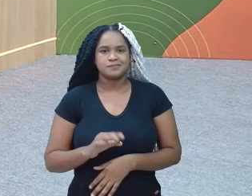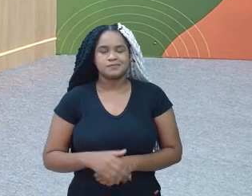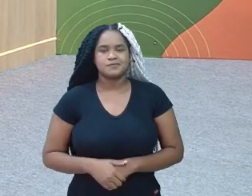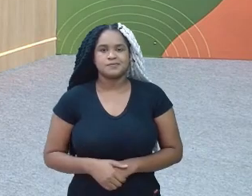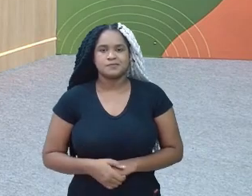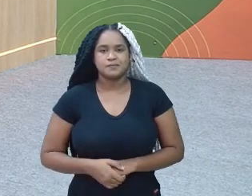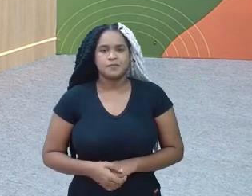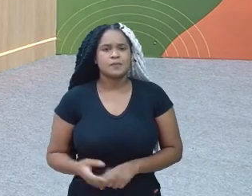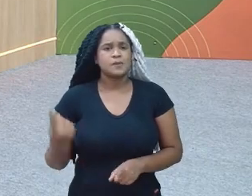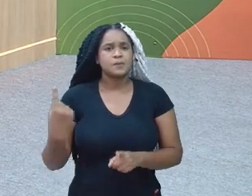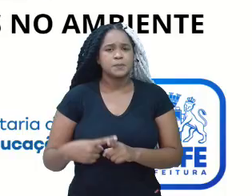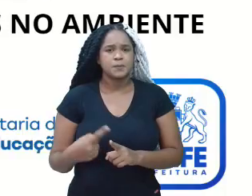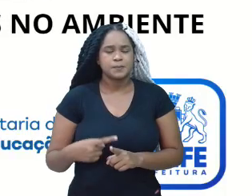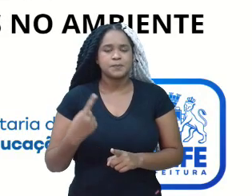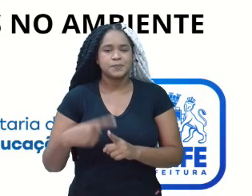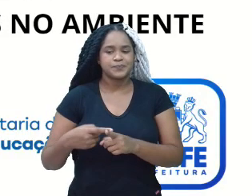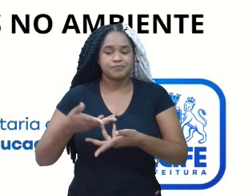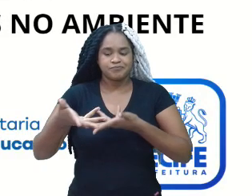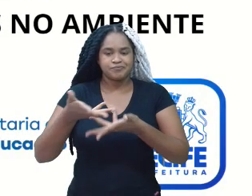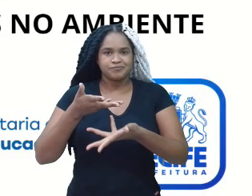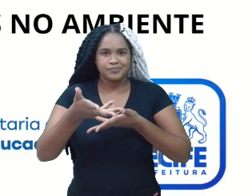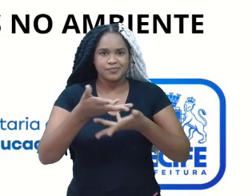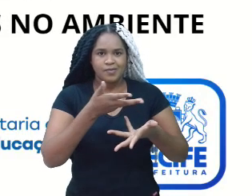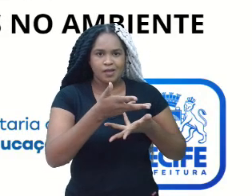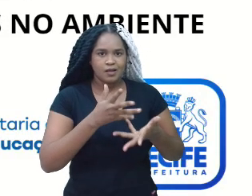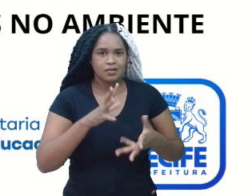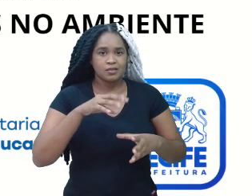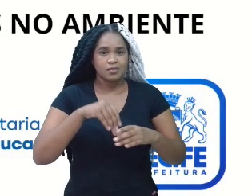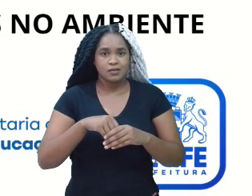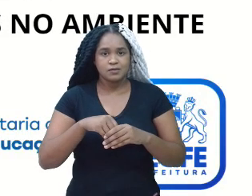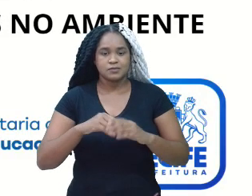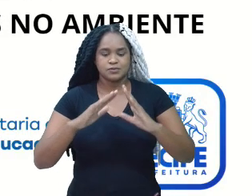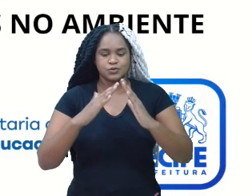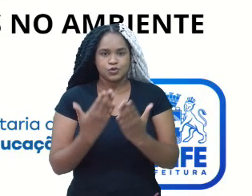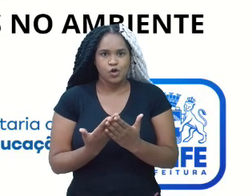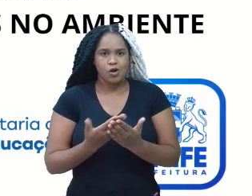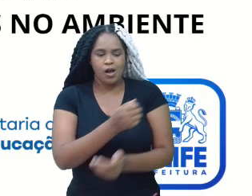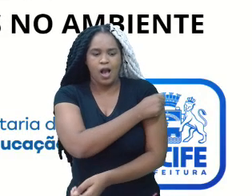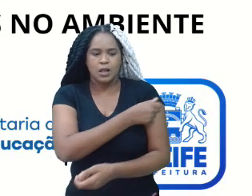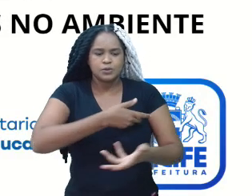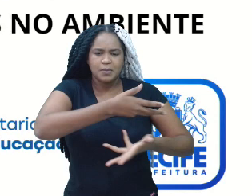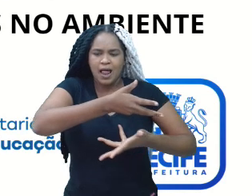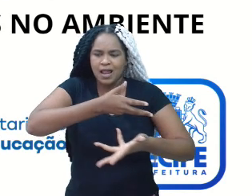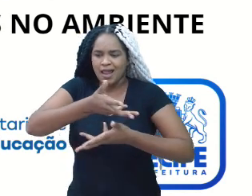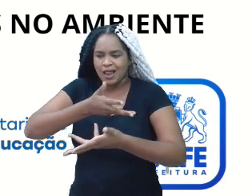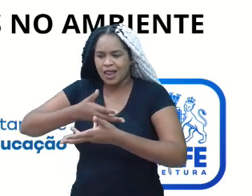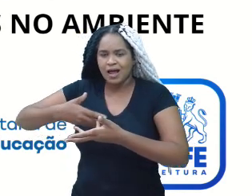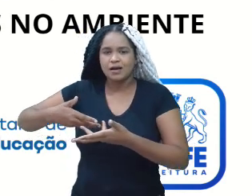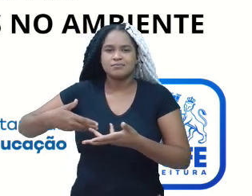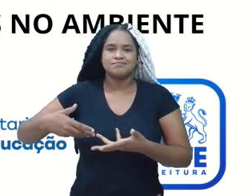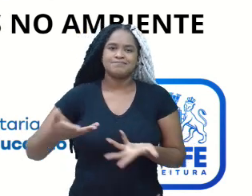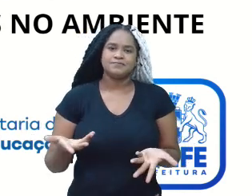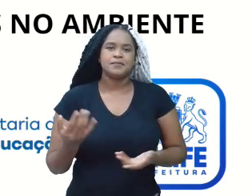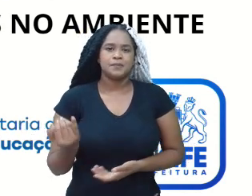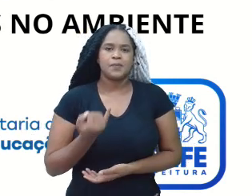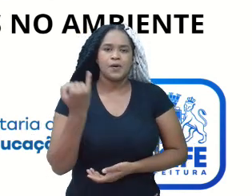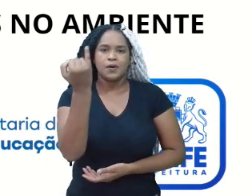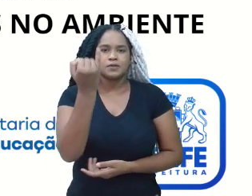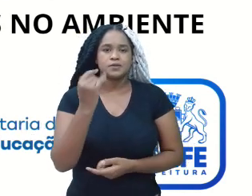inclusiva. Porque a interação entre os estudantes é fundamental na construção das